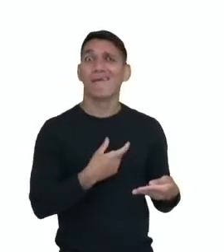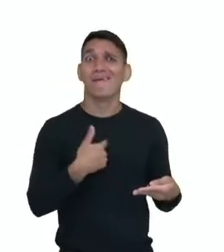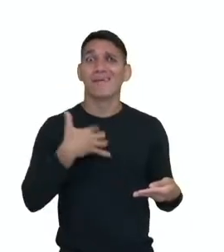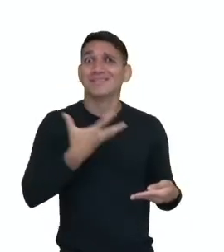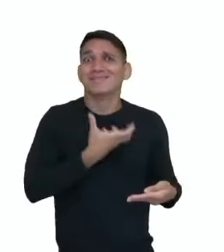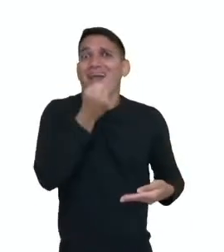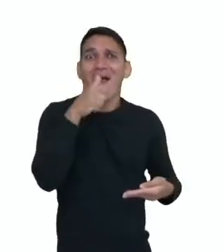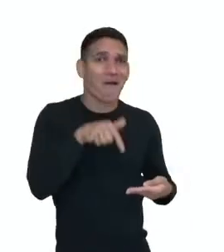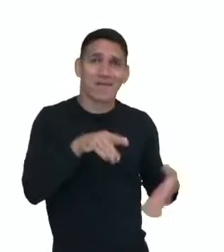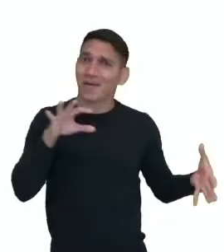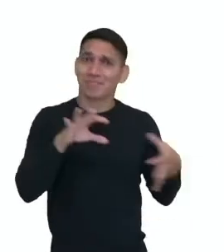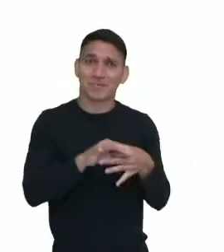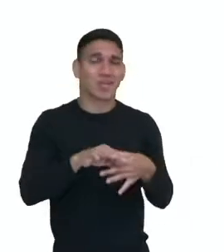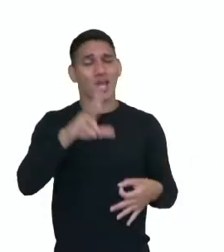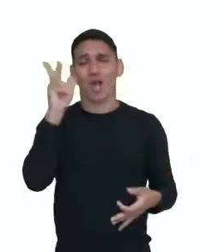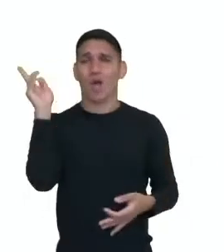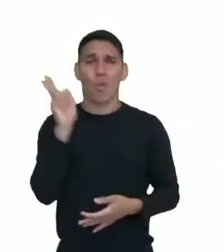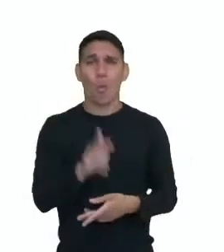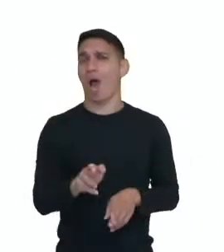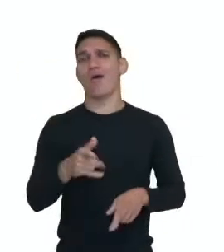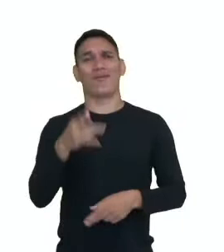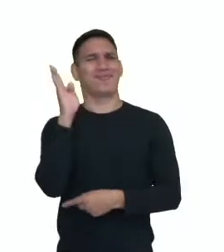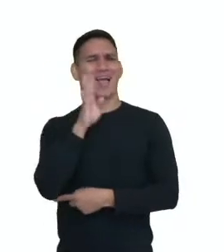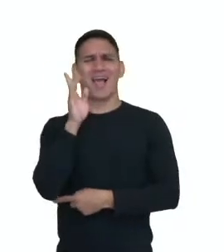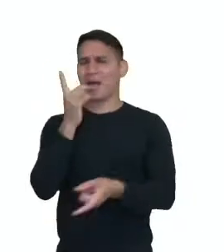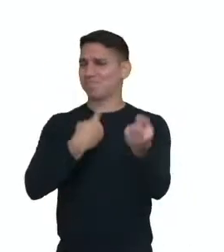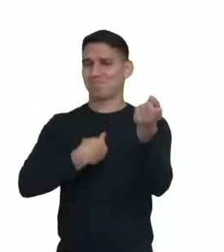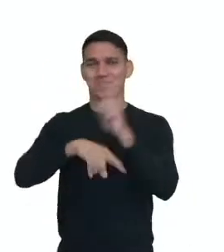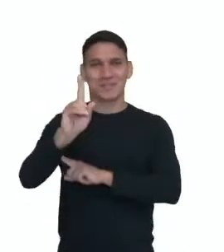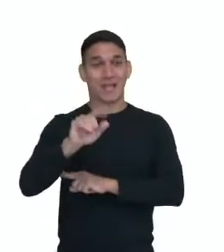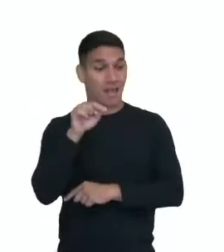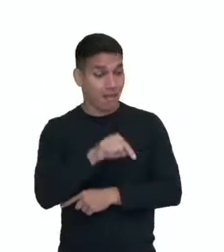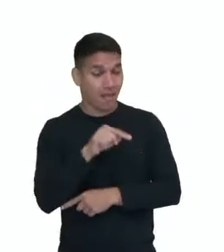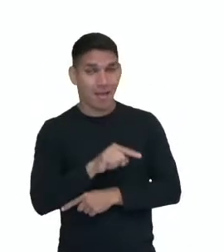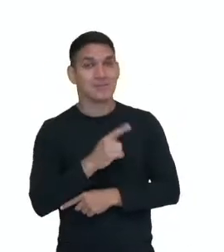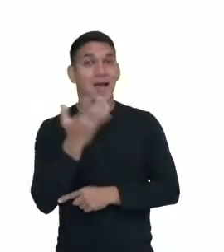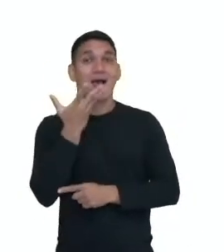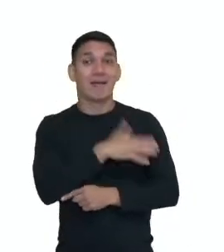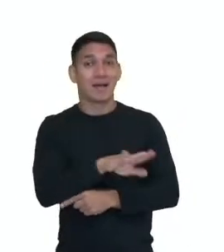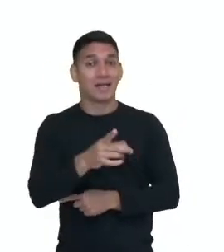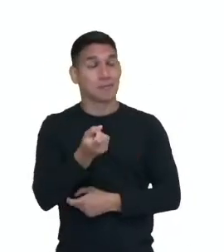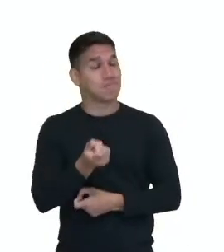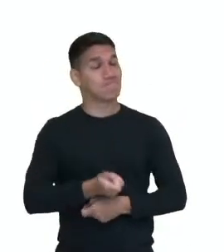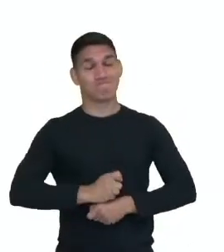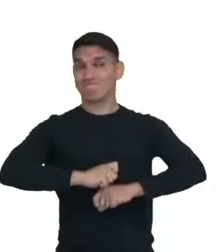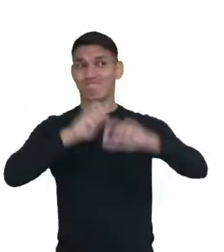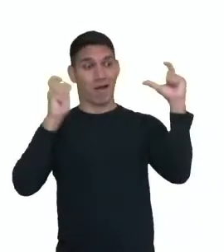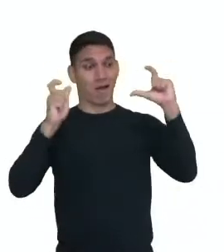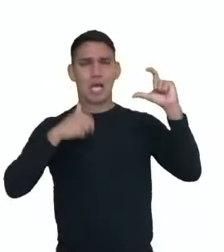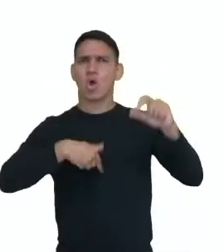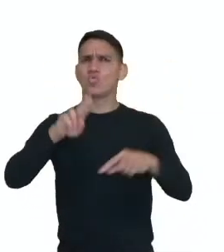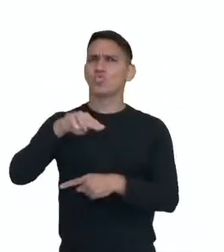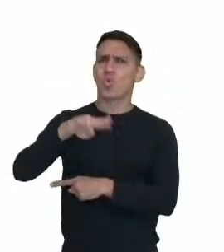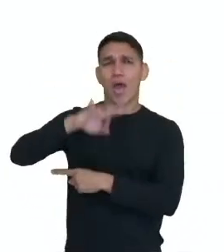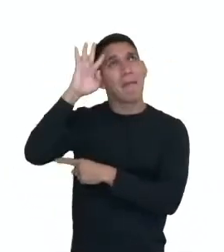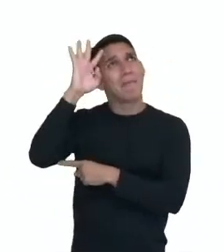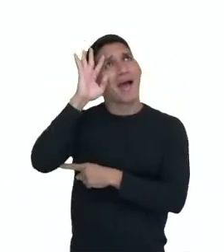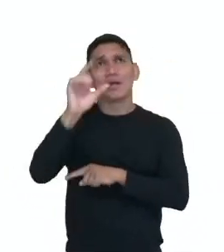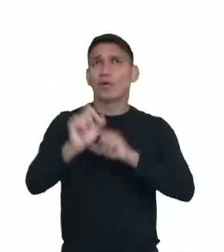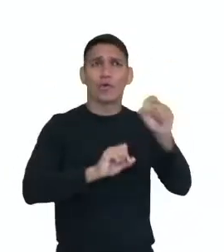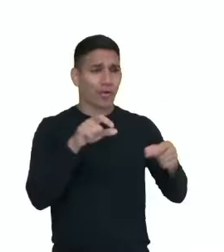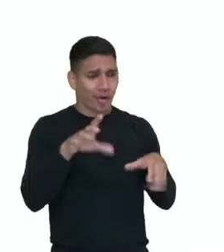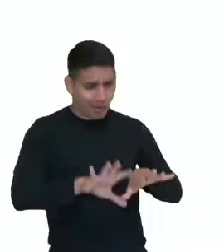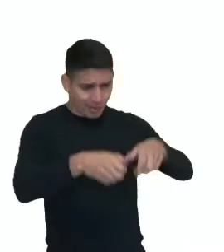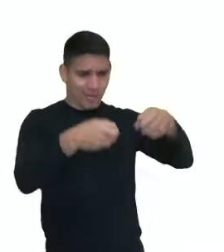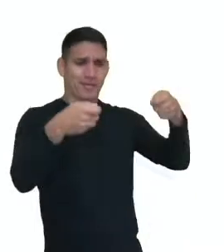salvo, vou virar um cara legal. Esse menino me surpreendeu. Nunca tinha imaginado o menino maluquinho